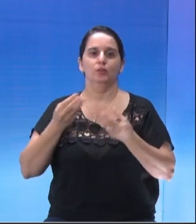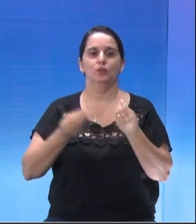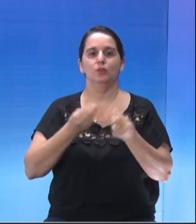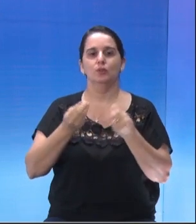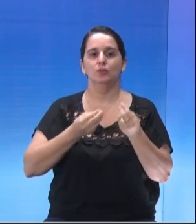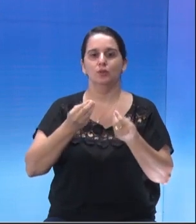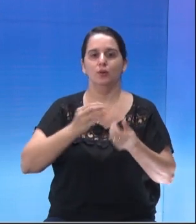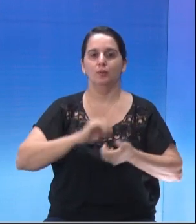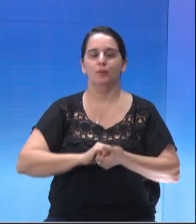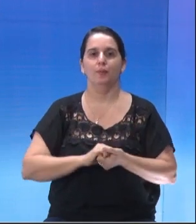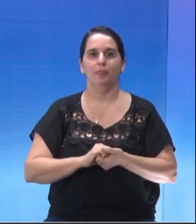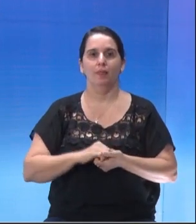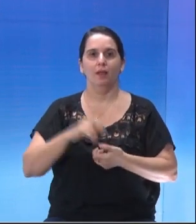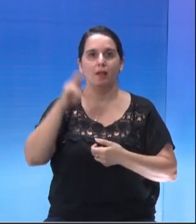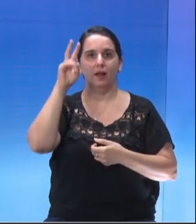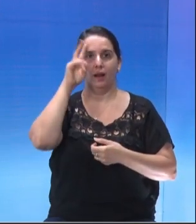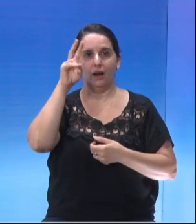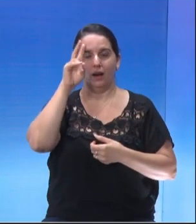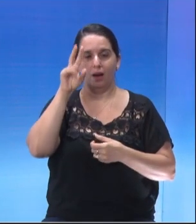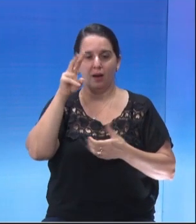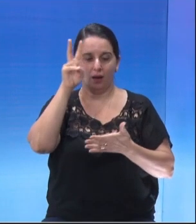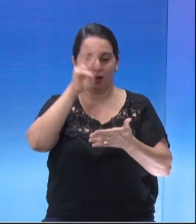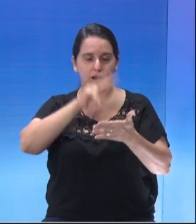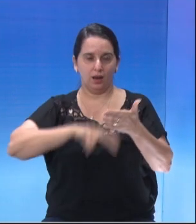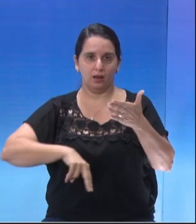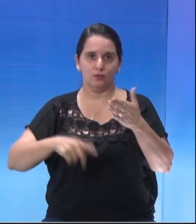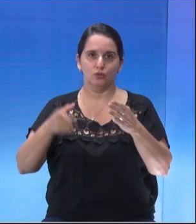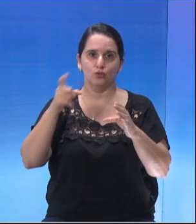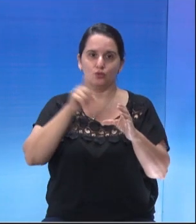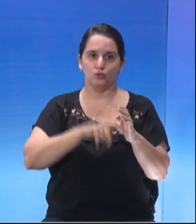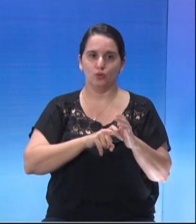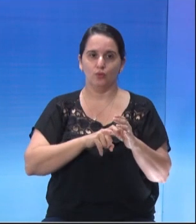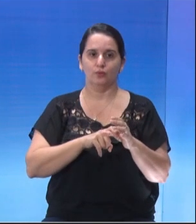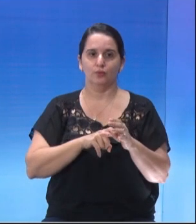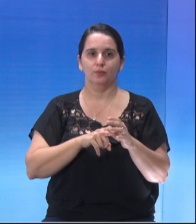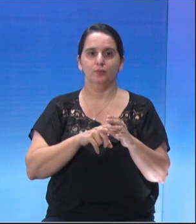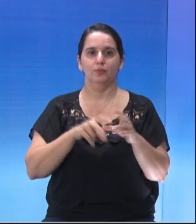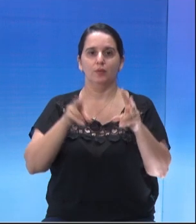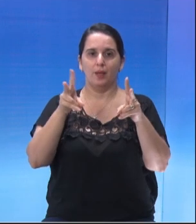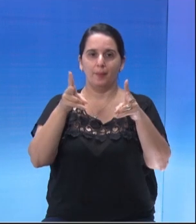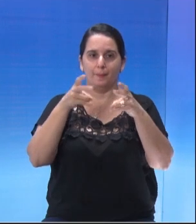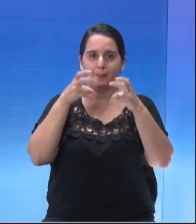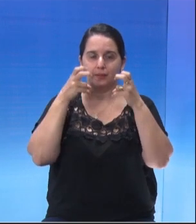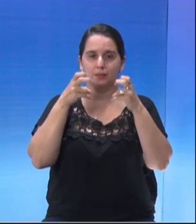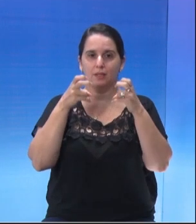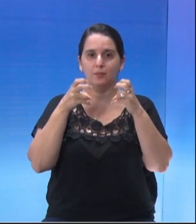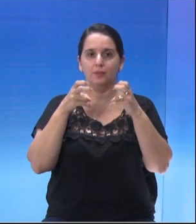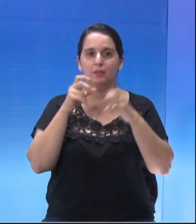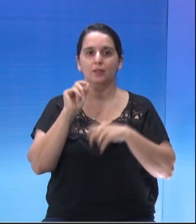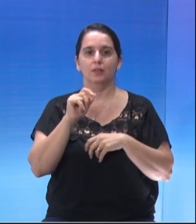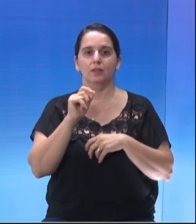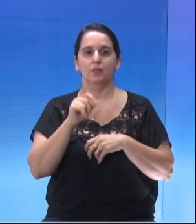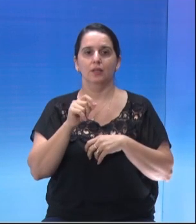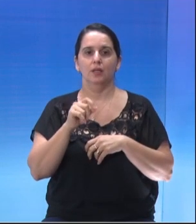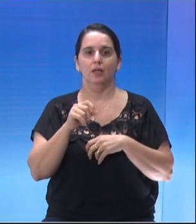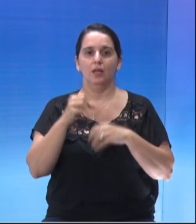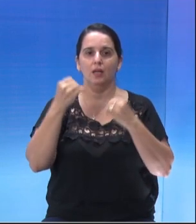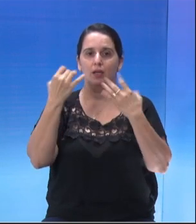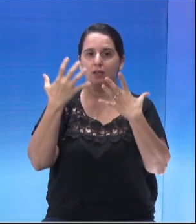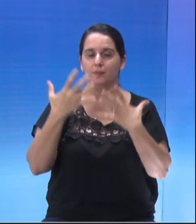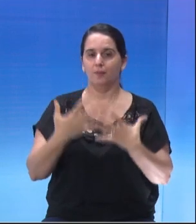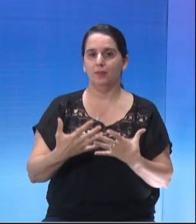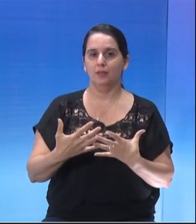vamos voltar no texto. Vocês observam que ele disse